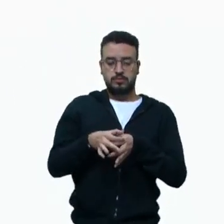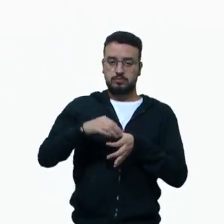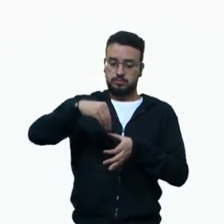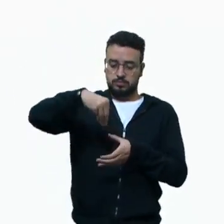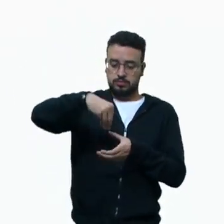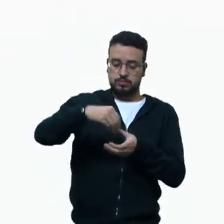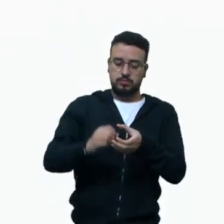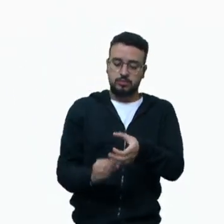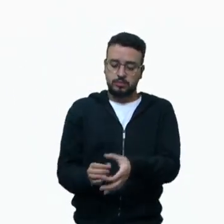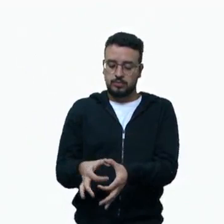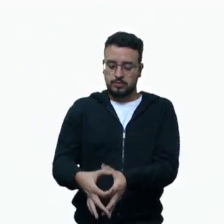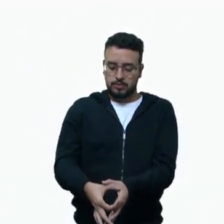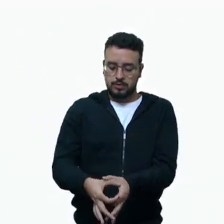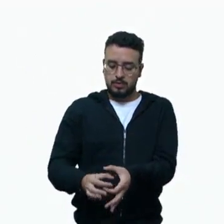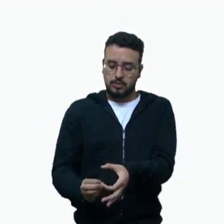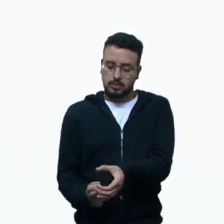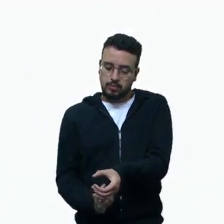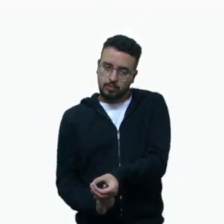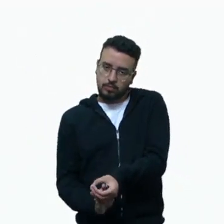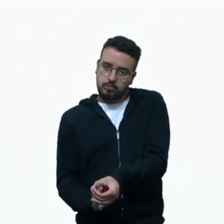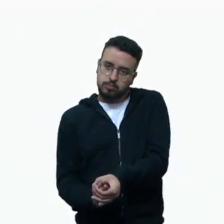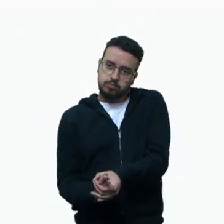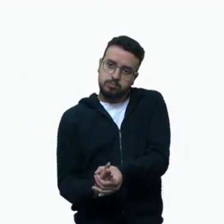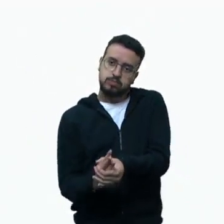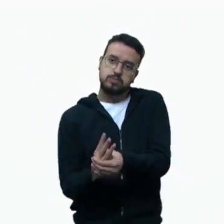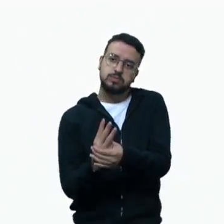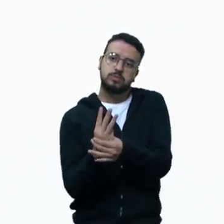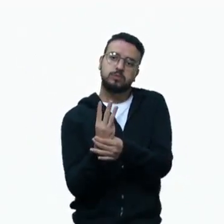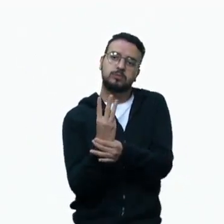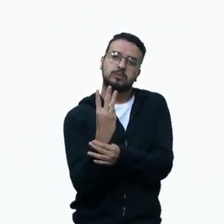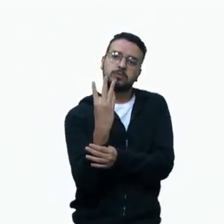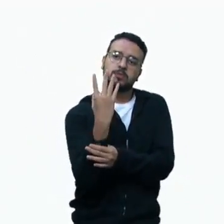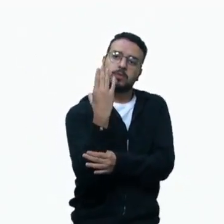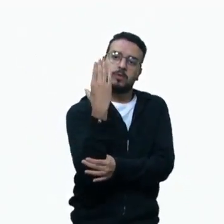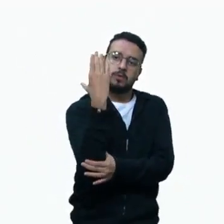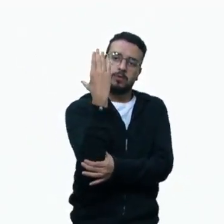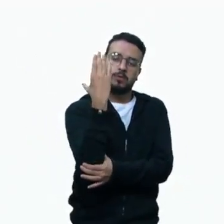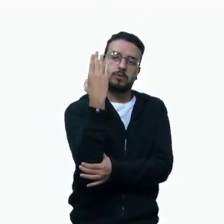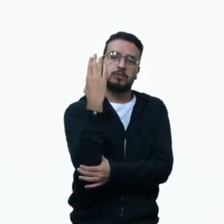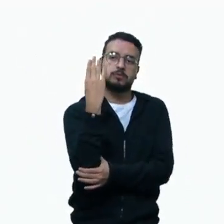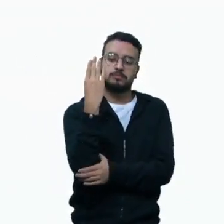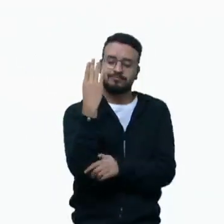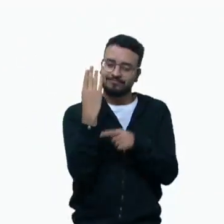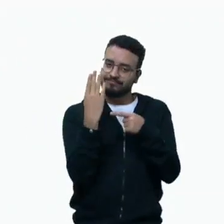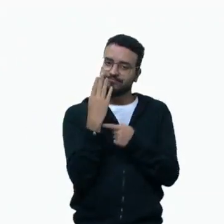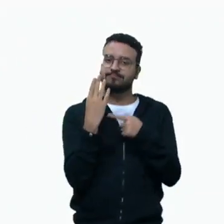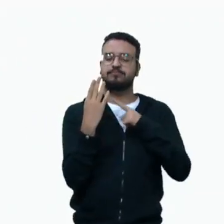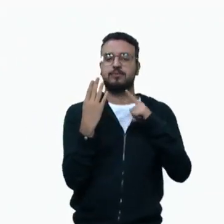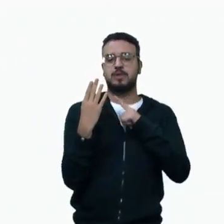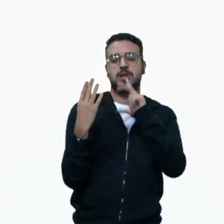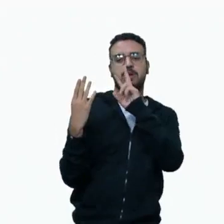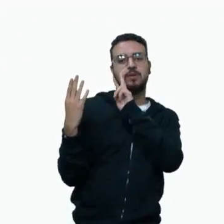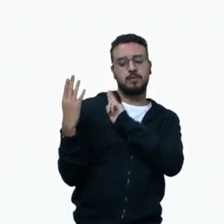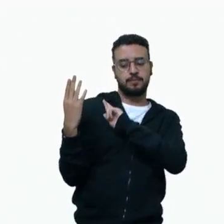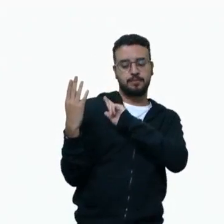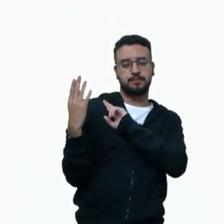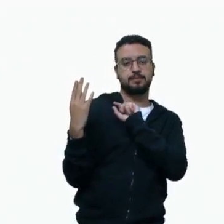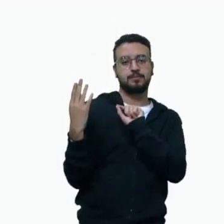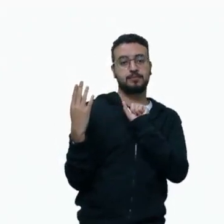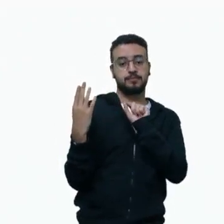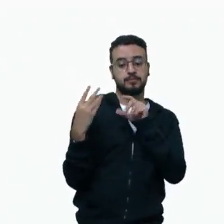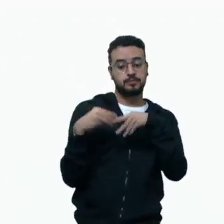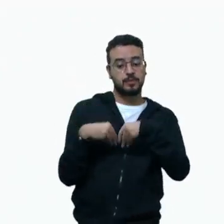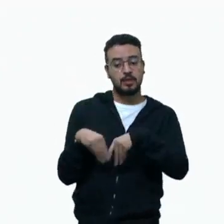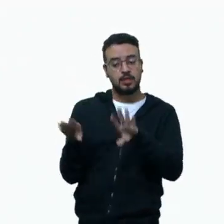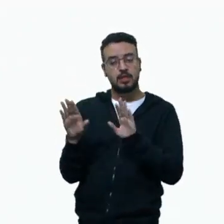nossa coluna vertebral. E ela é muito responsável no caso, para